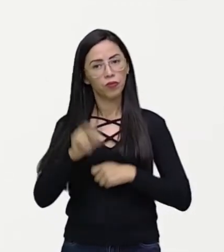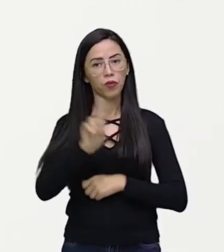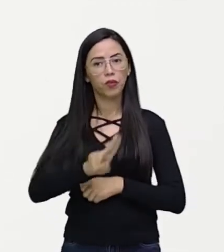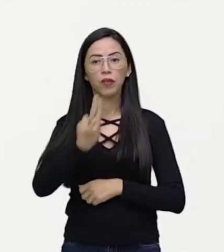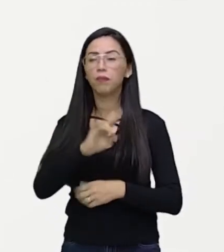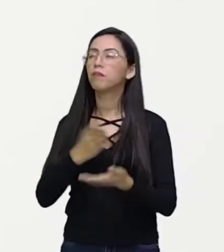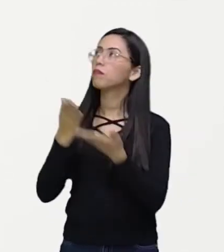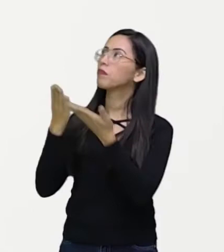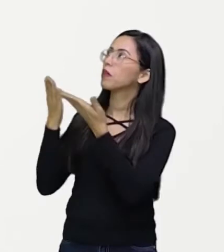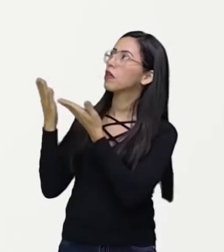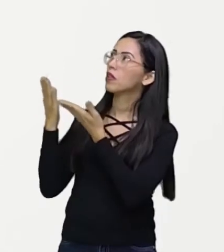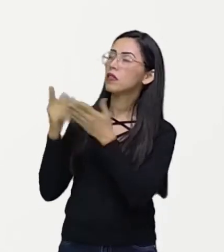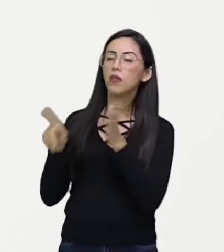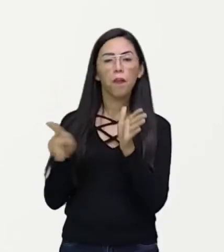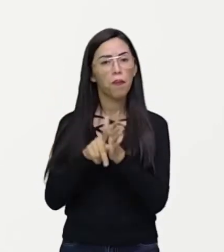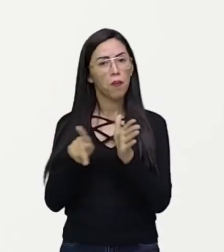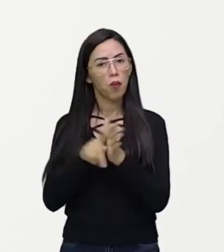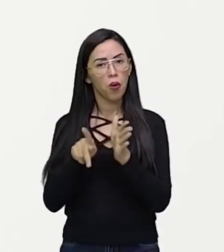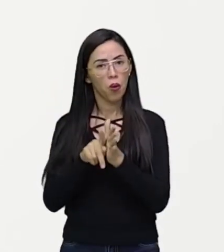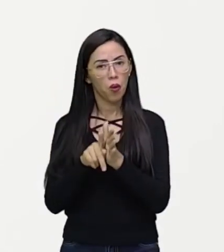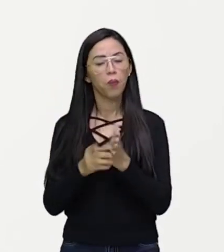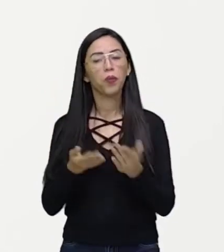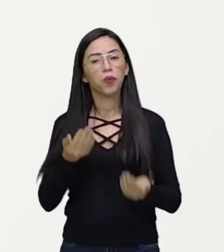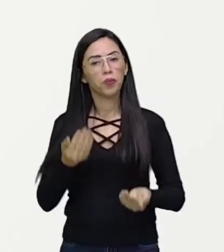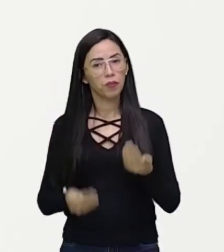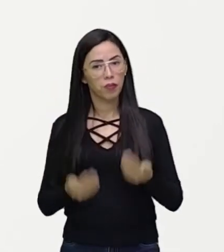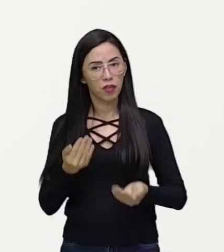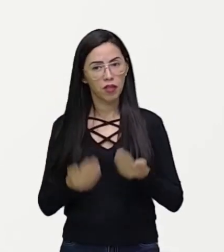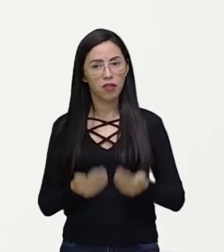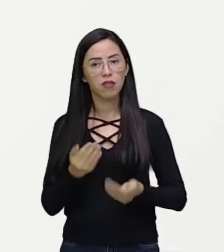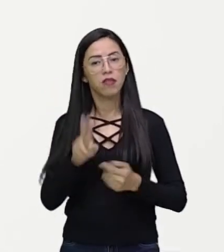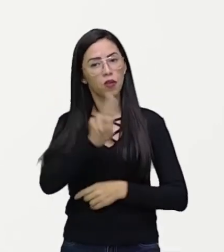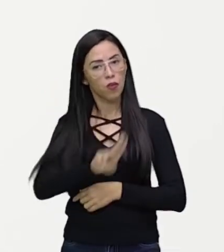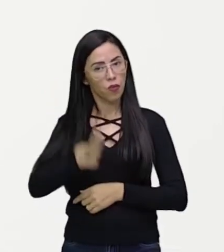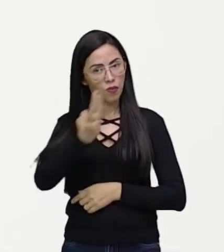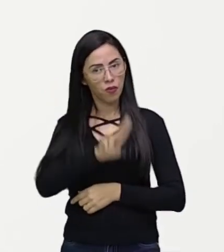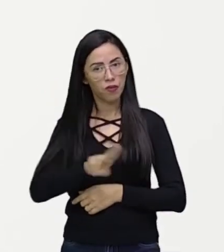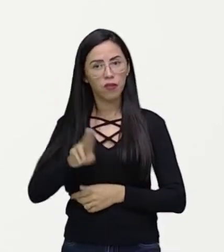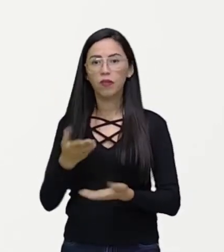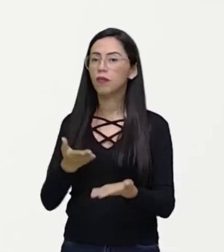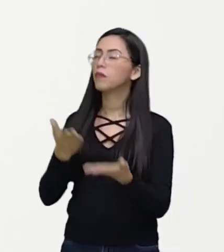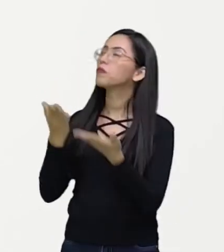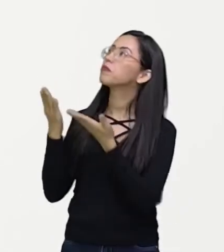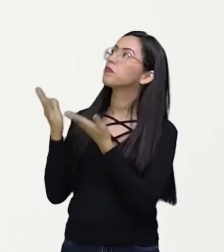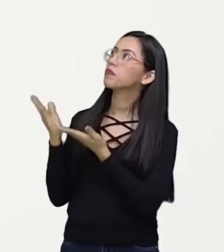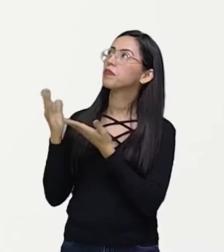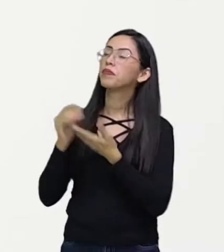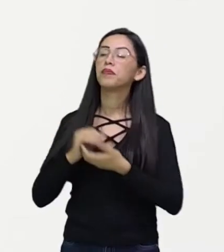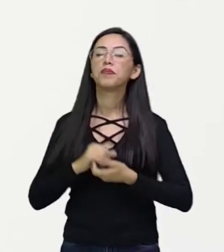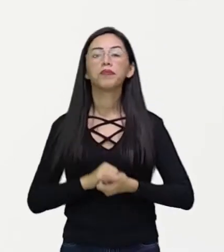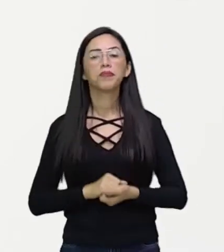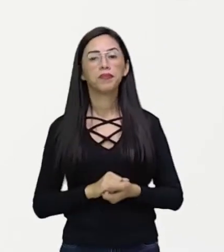usamos balança. Toda massa pode ser medida usando a